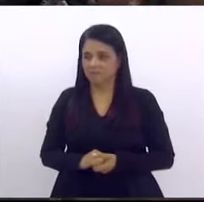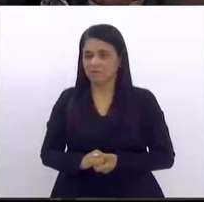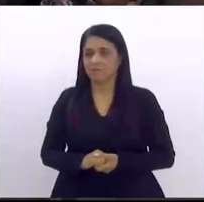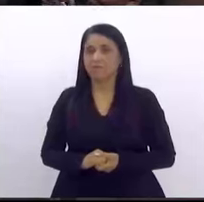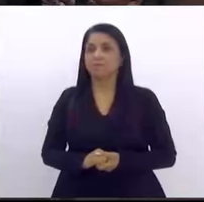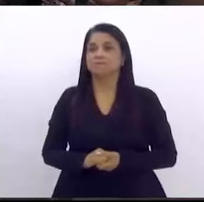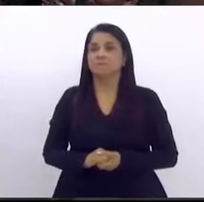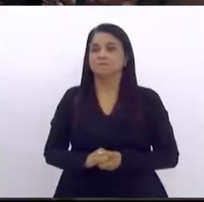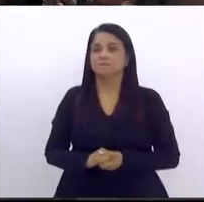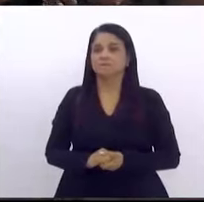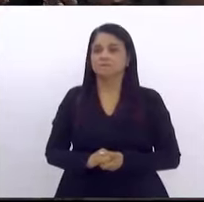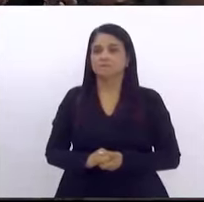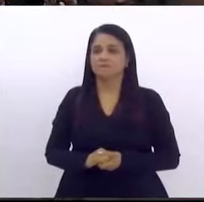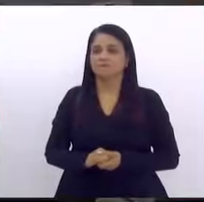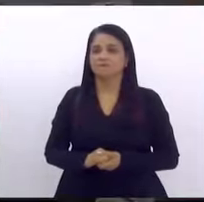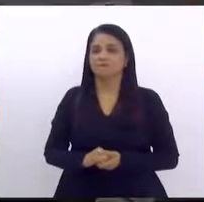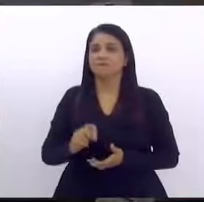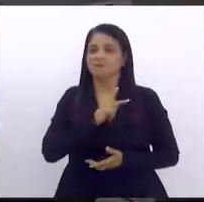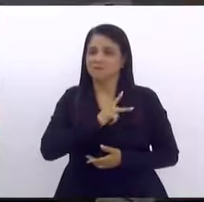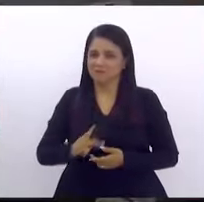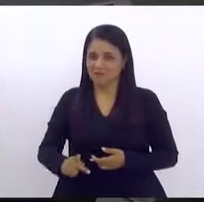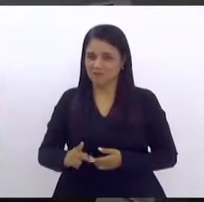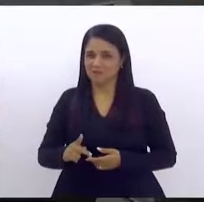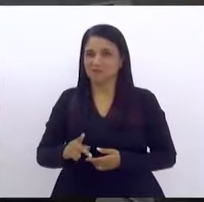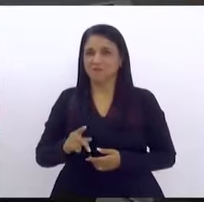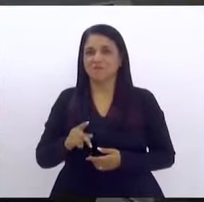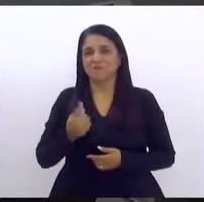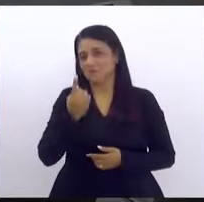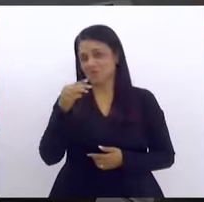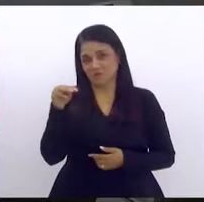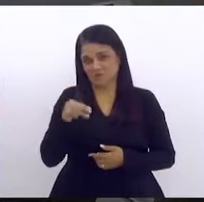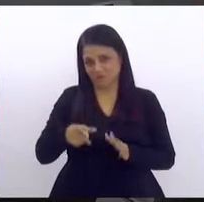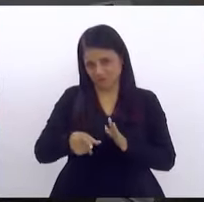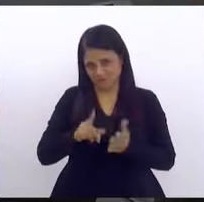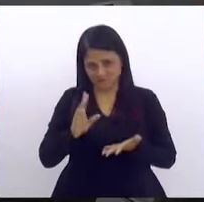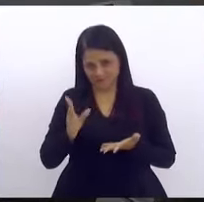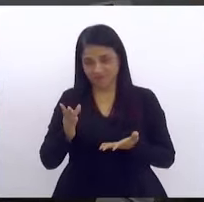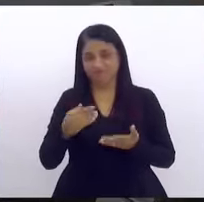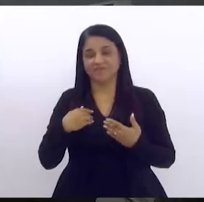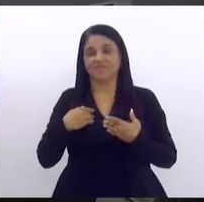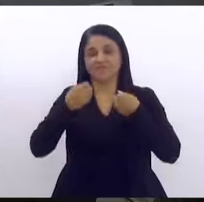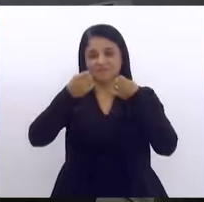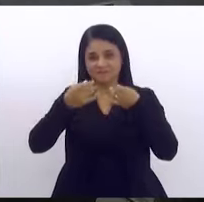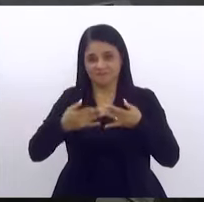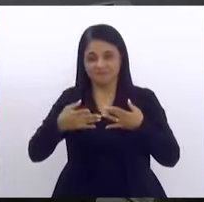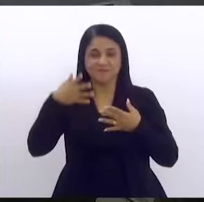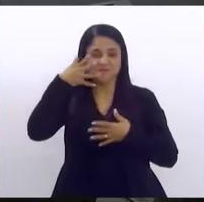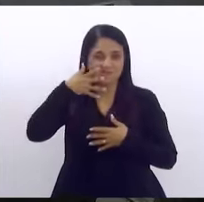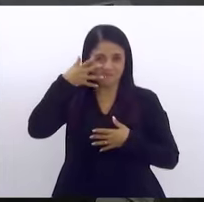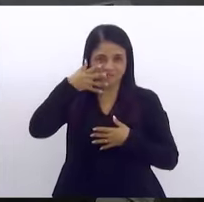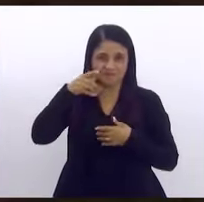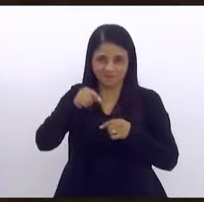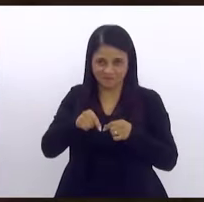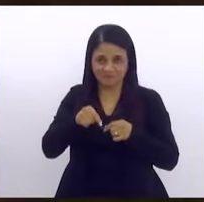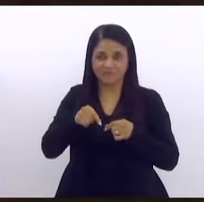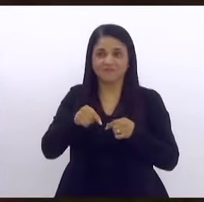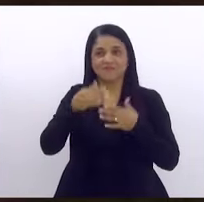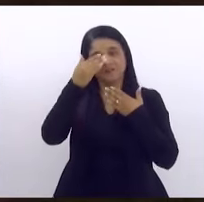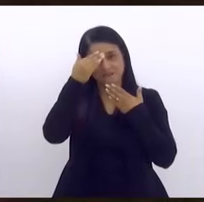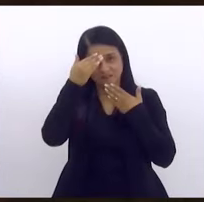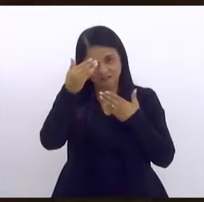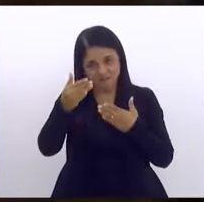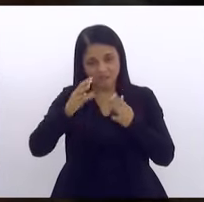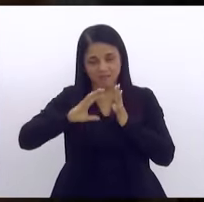Presidente, menos de 2 minutos. Por favor. Fazer aqui minhas as palavras de Vossa Excelência e agradecer